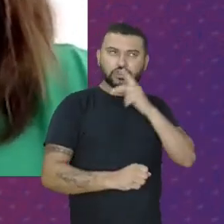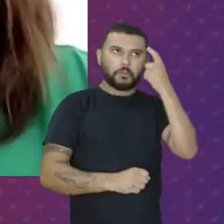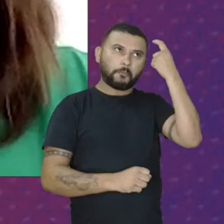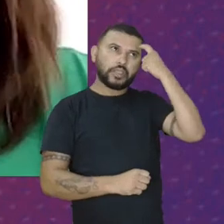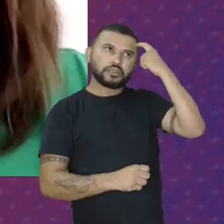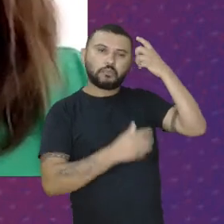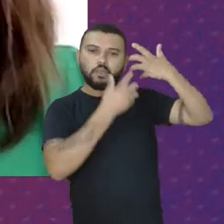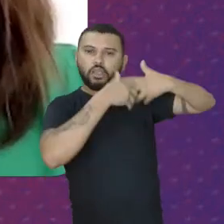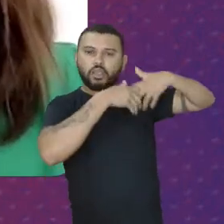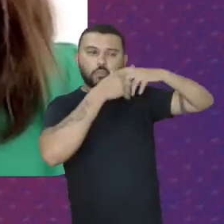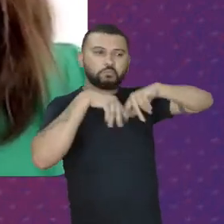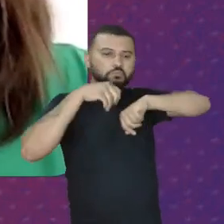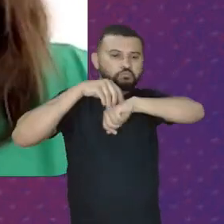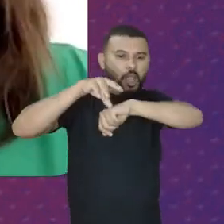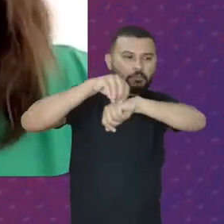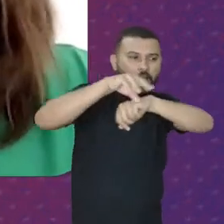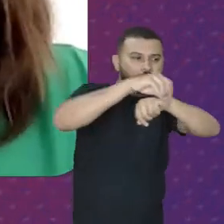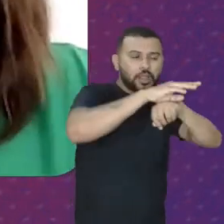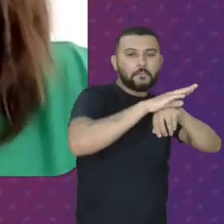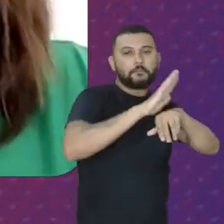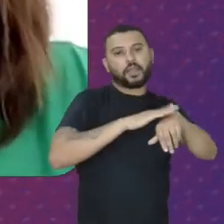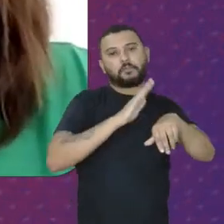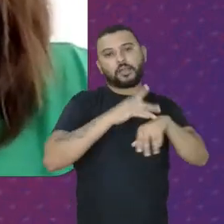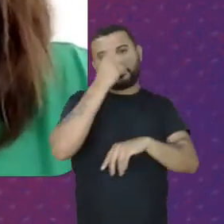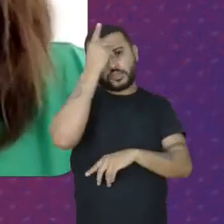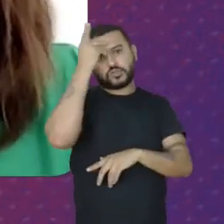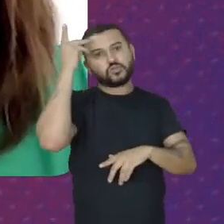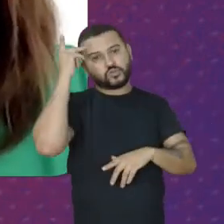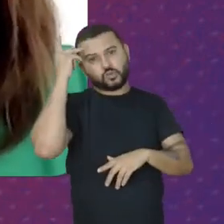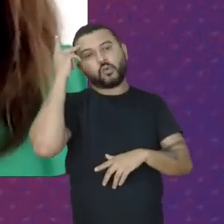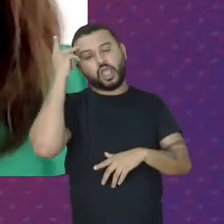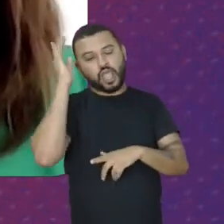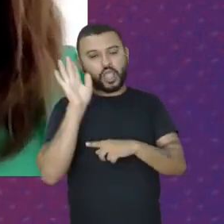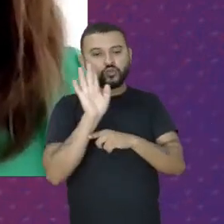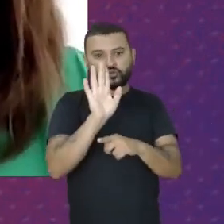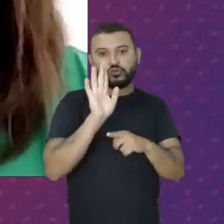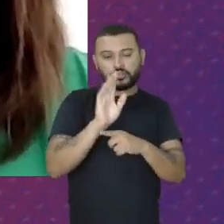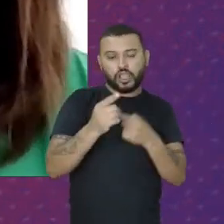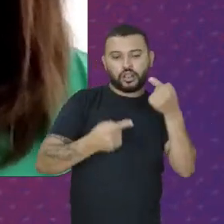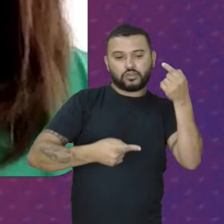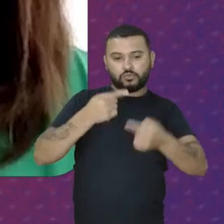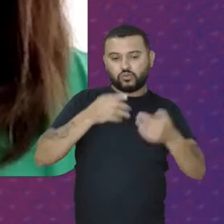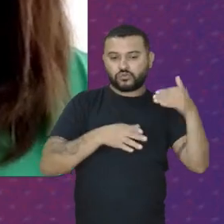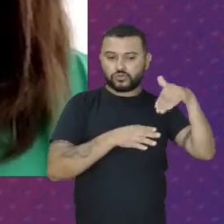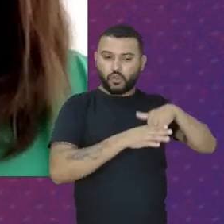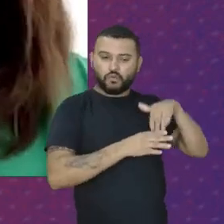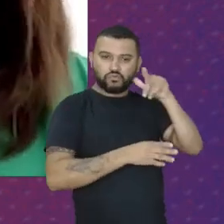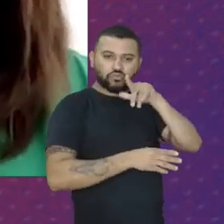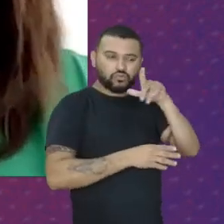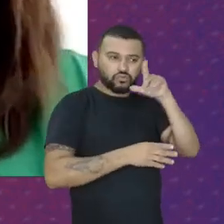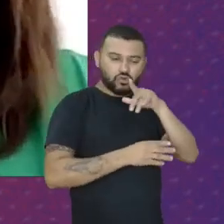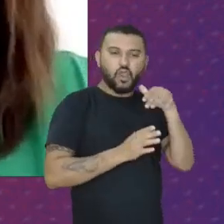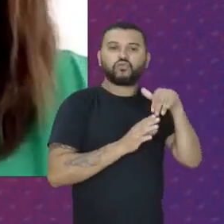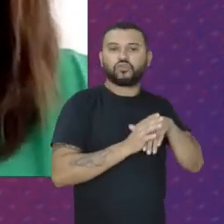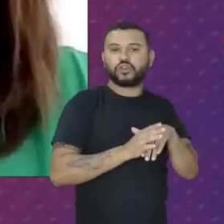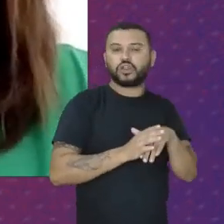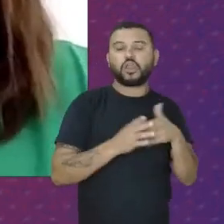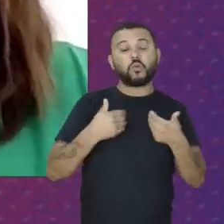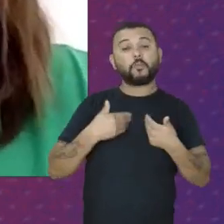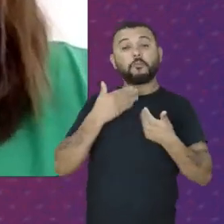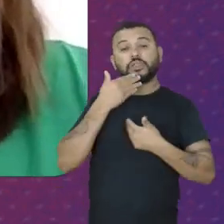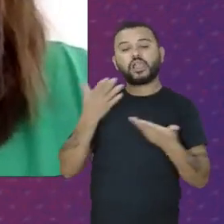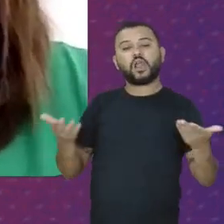ideias cheguem à maioria das pessoas e possa disputar uma cadeira. Quero